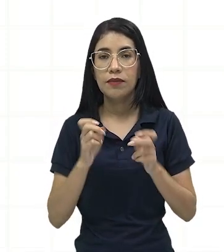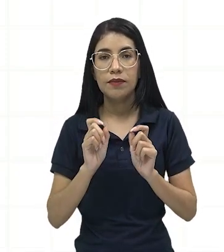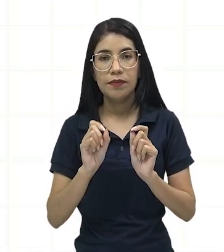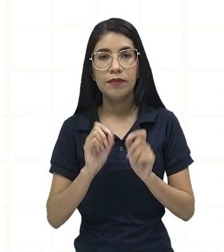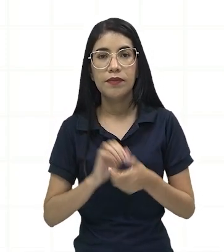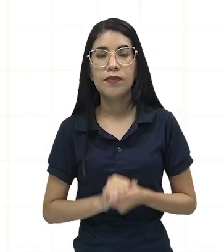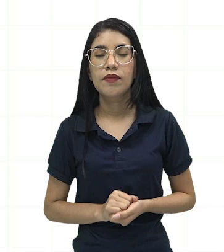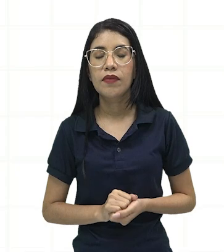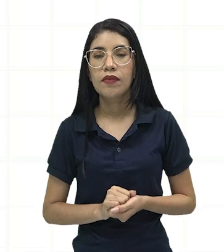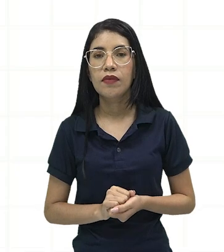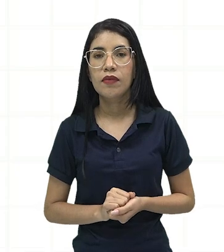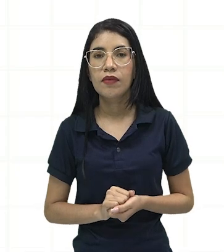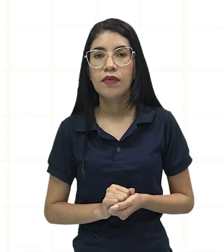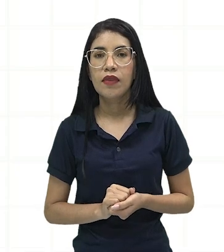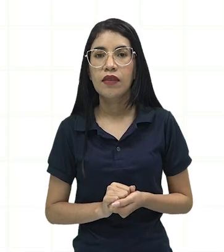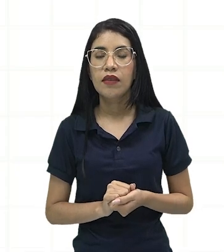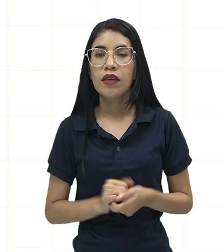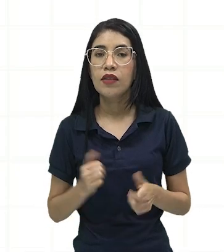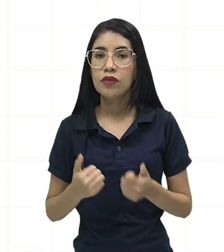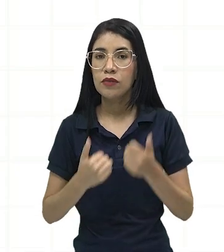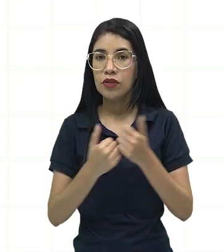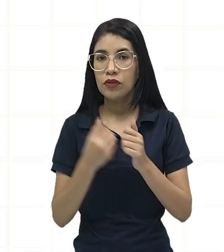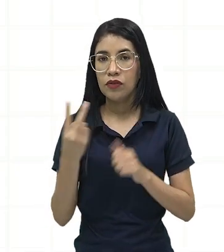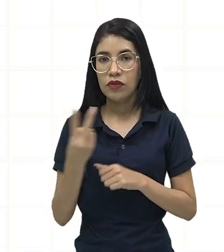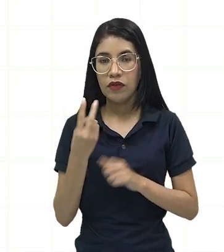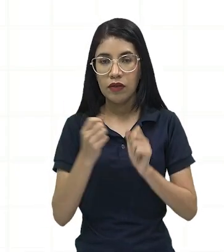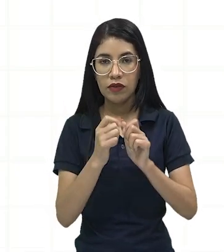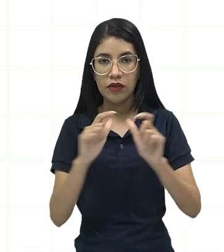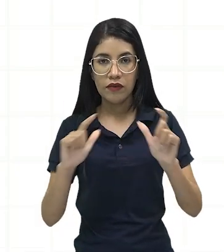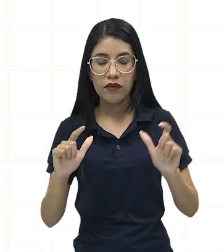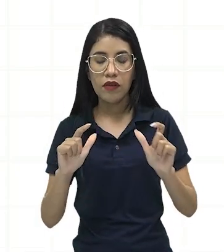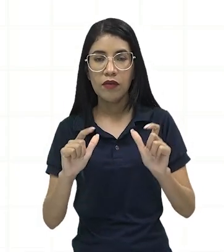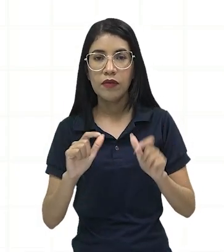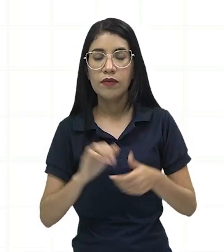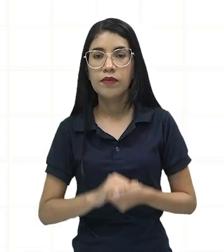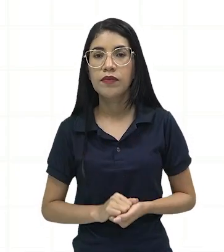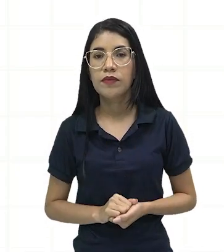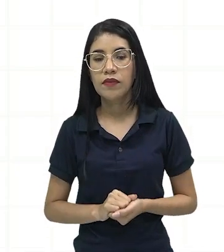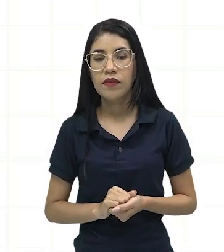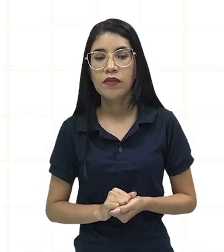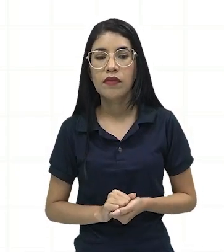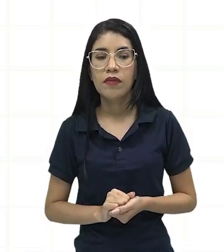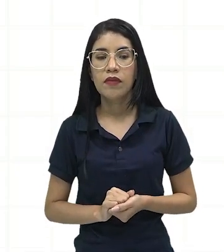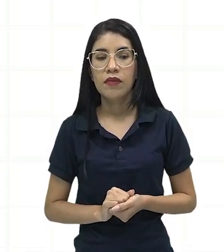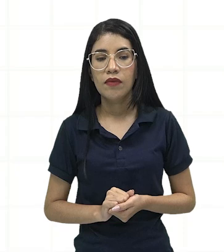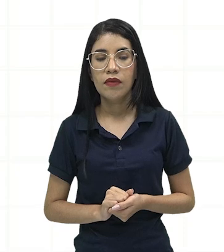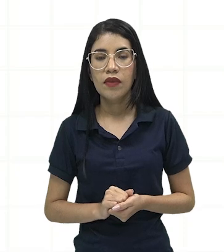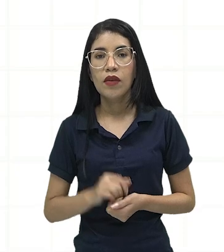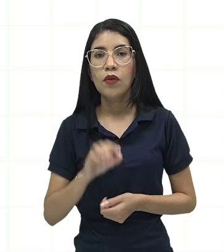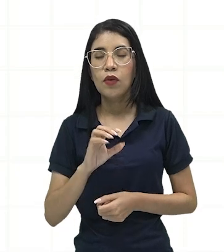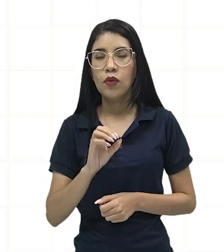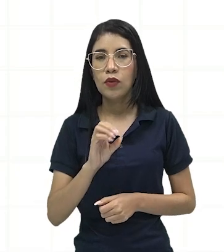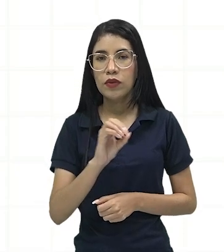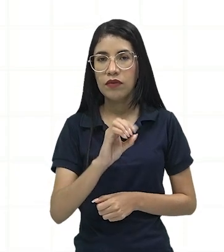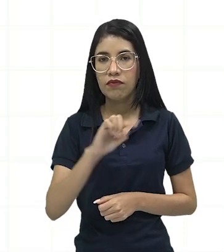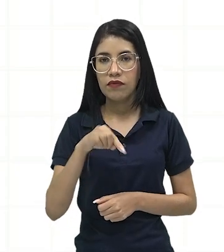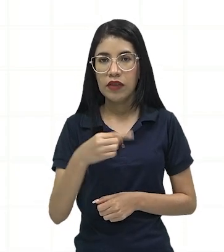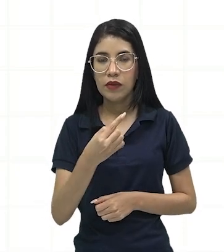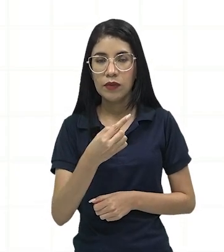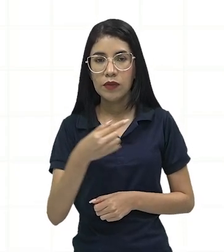que jogando na nossa fórmula, né, você pega aí aquele resultado do